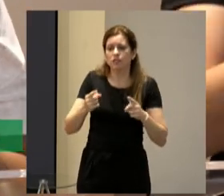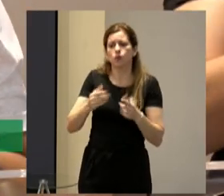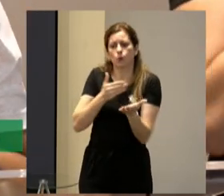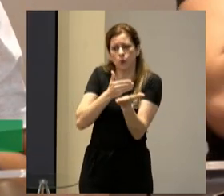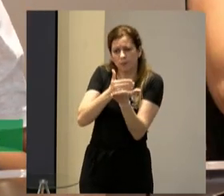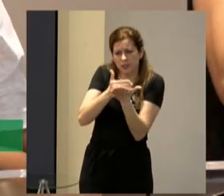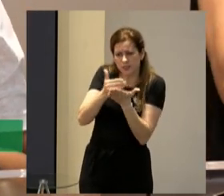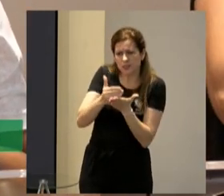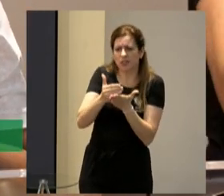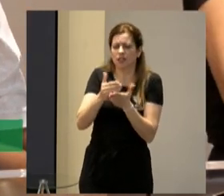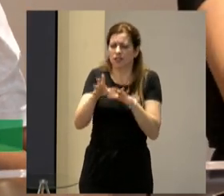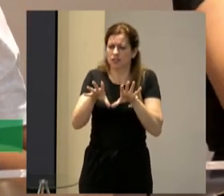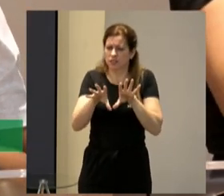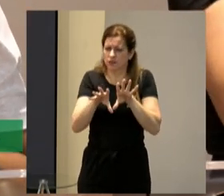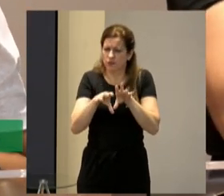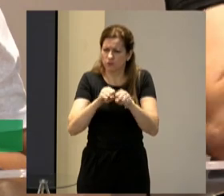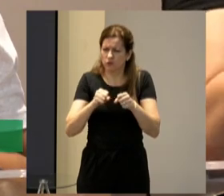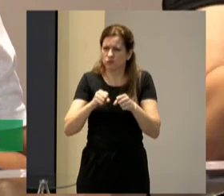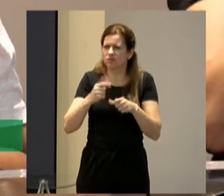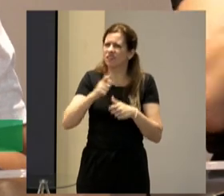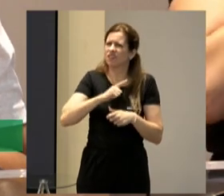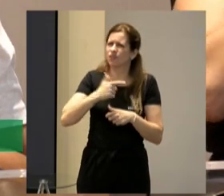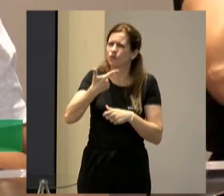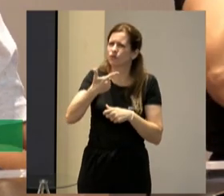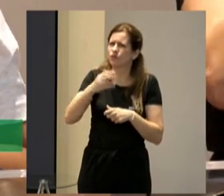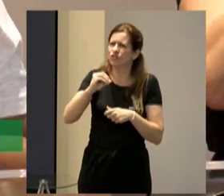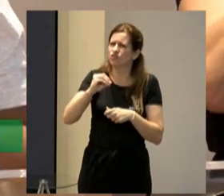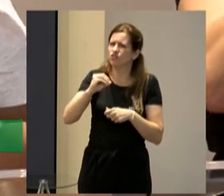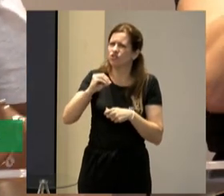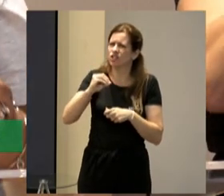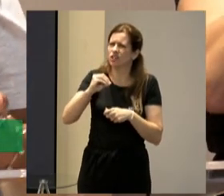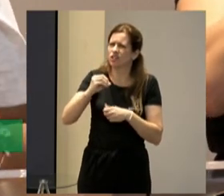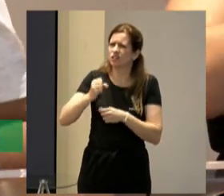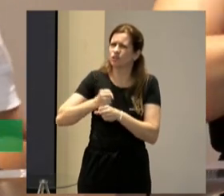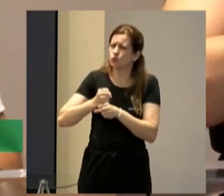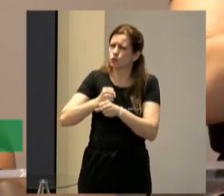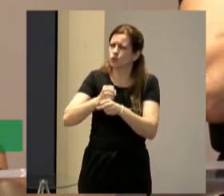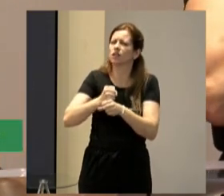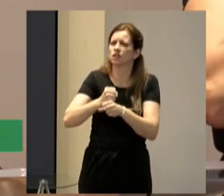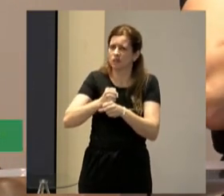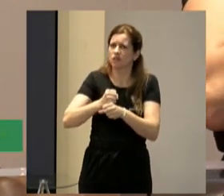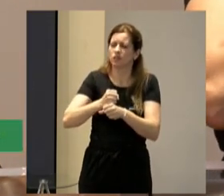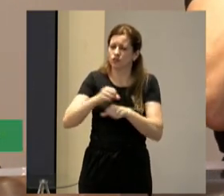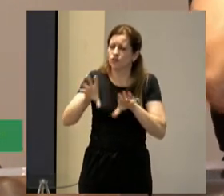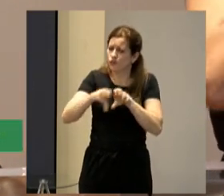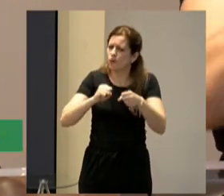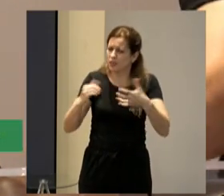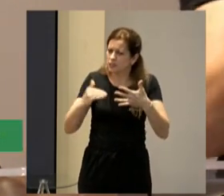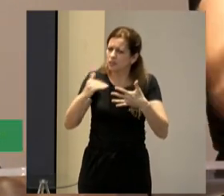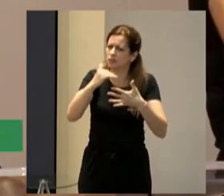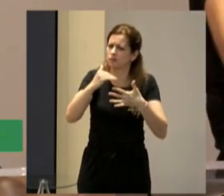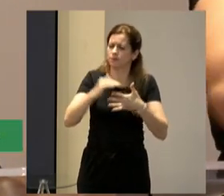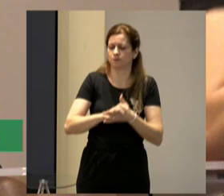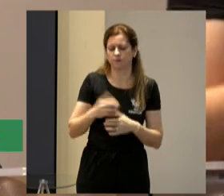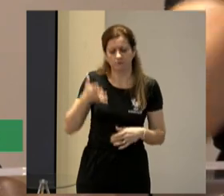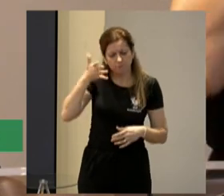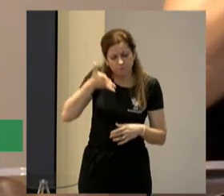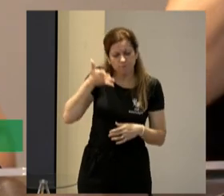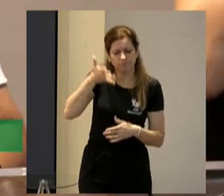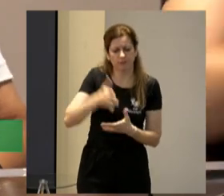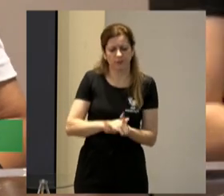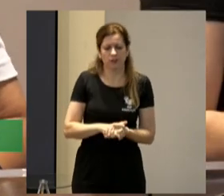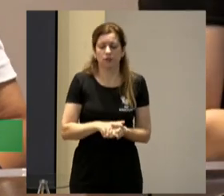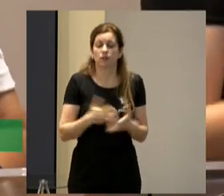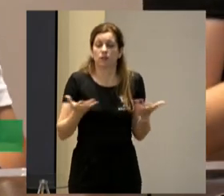formação, eu tenho 20 anos de formação na rede, então, veja bem, chegavam as professoras,